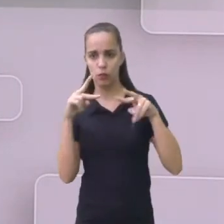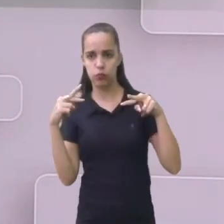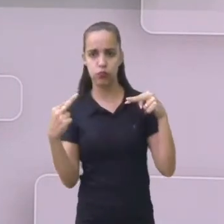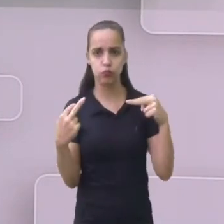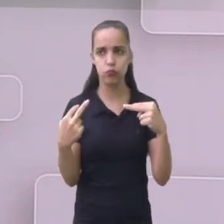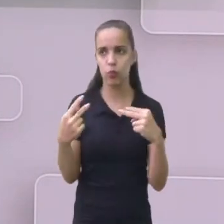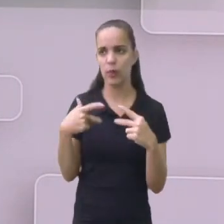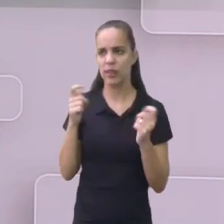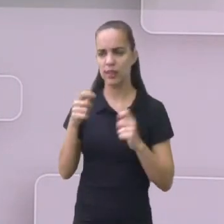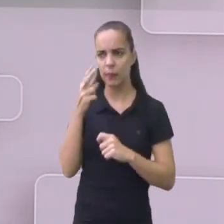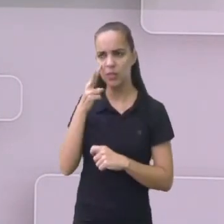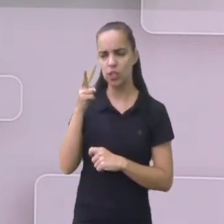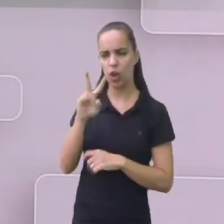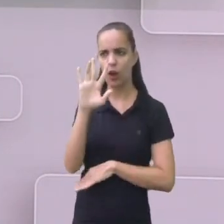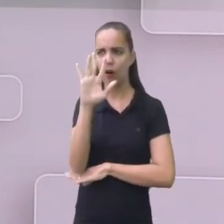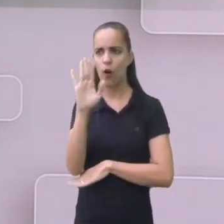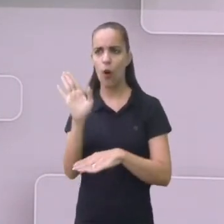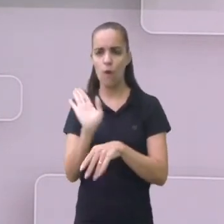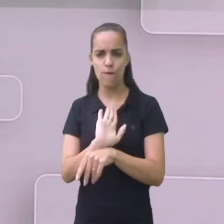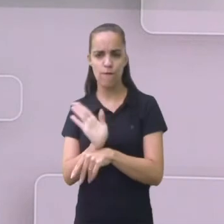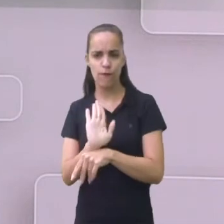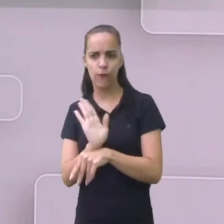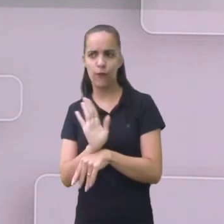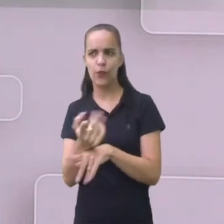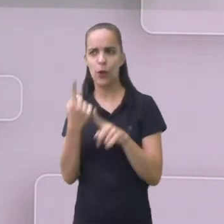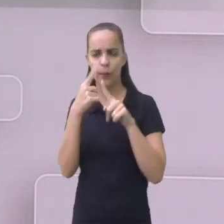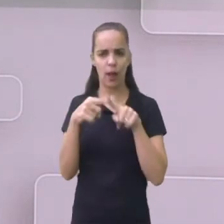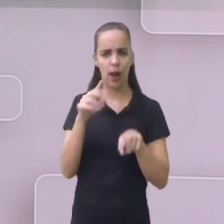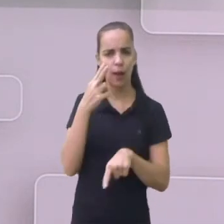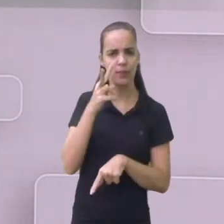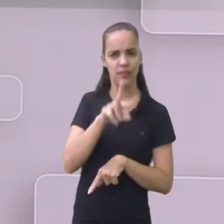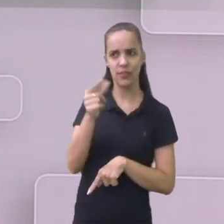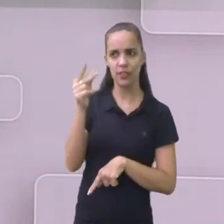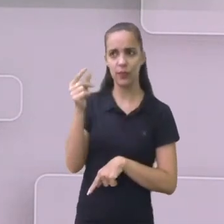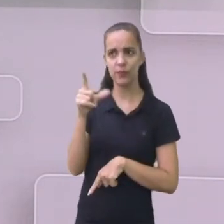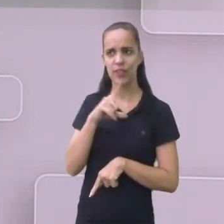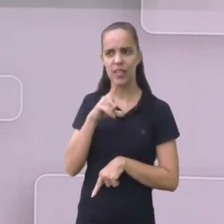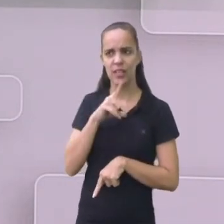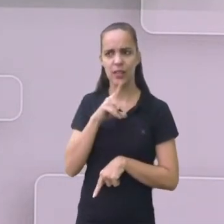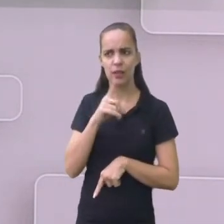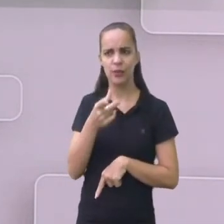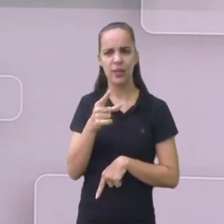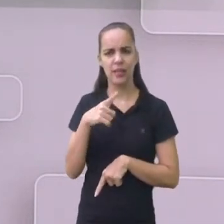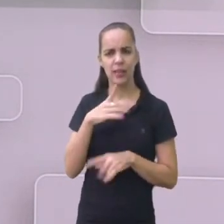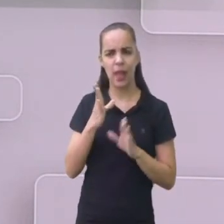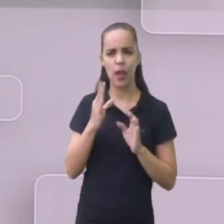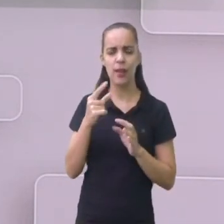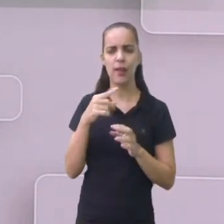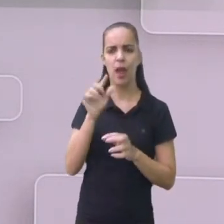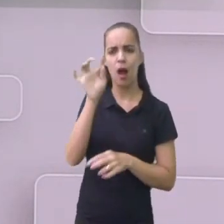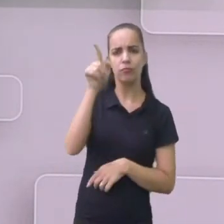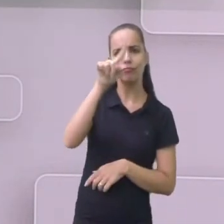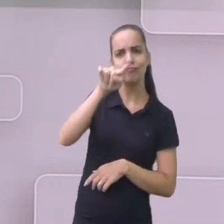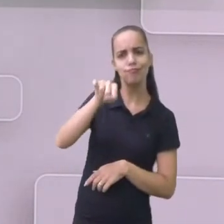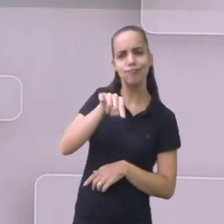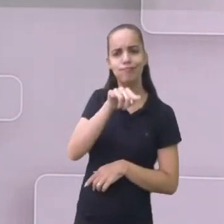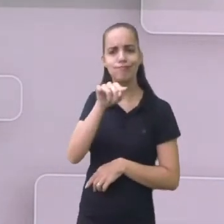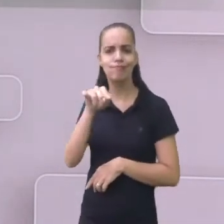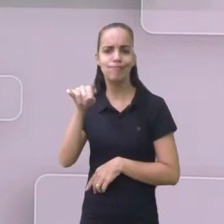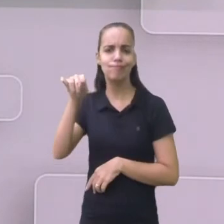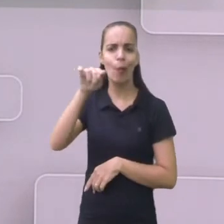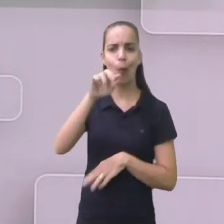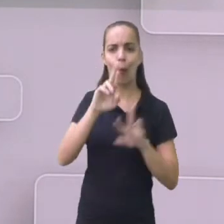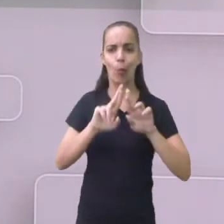filme antigo, observe que elas eram muito detalhadas, muito cheio de contornos, né? E aí não, já é